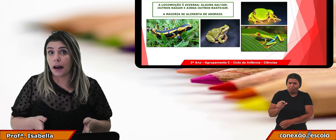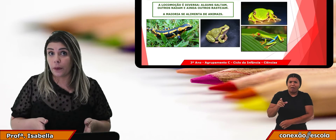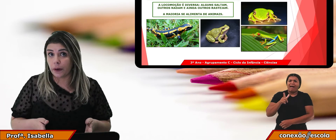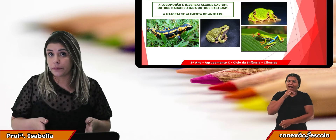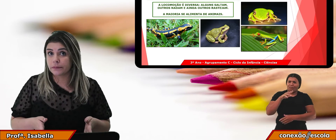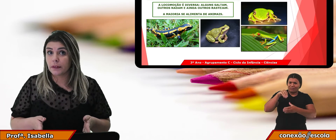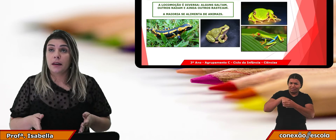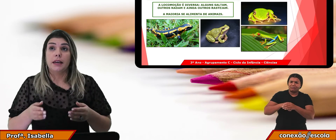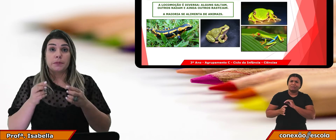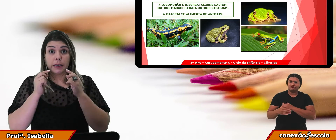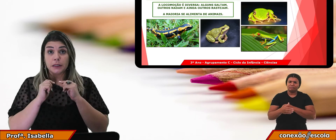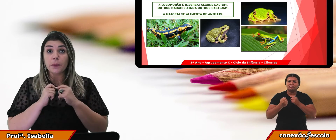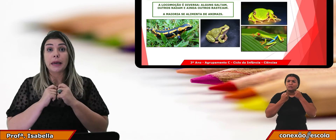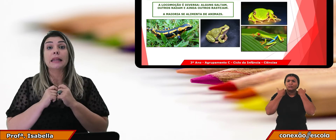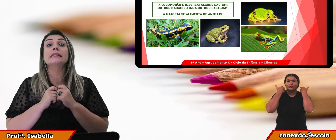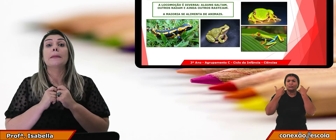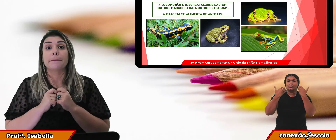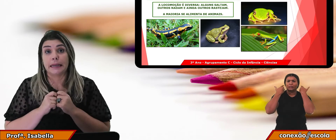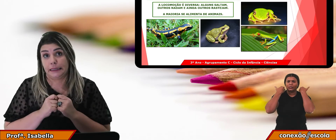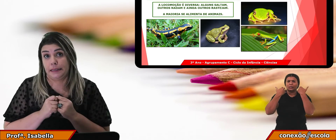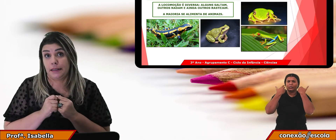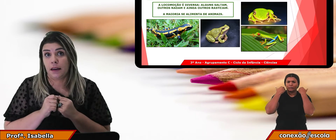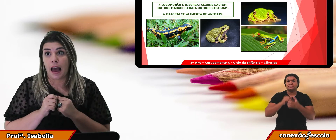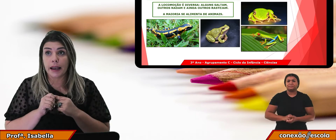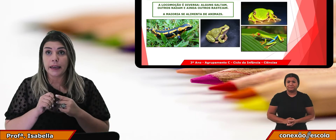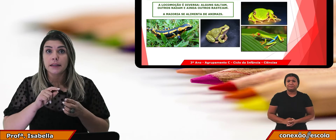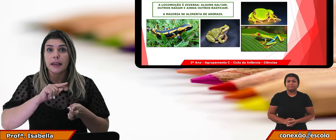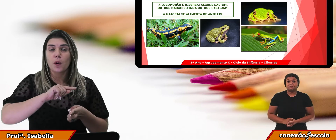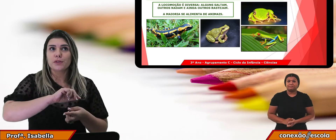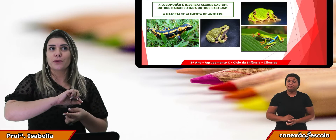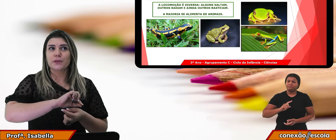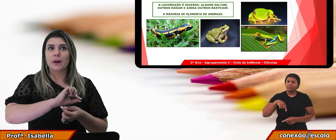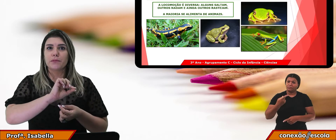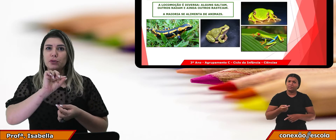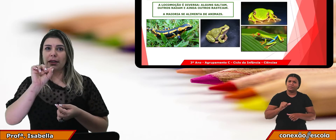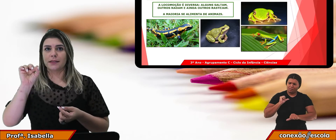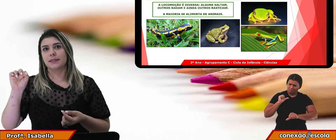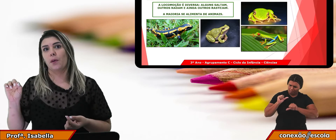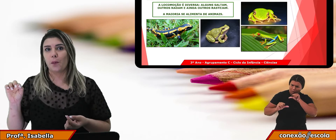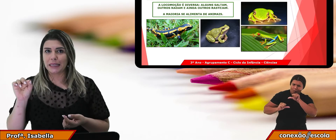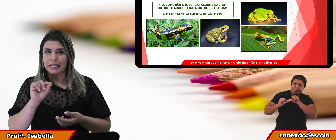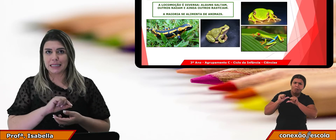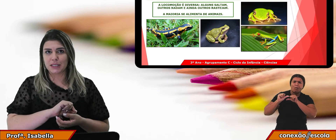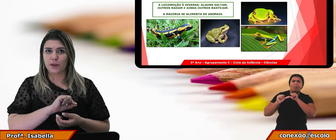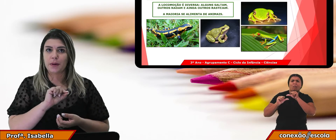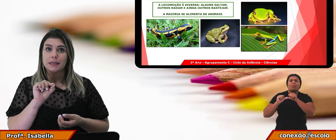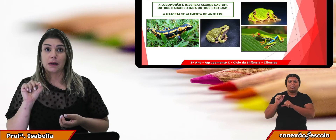da água, respirando pelas brânquias. Aí ele tem como se fosse uma mutação,